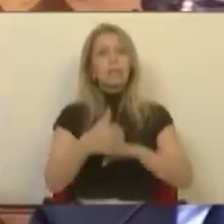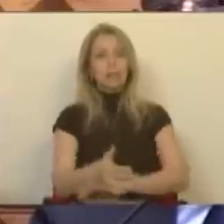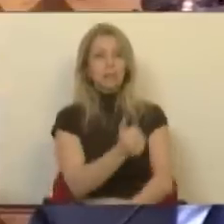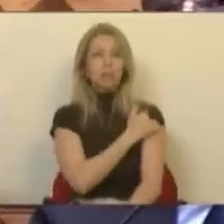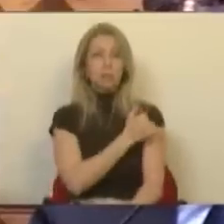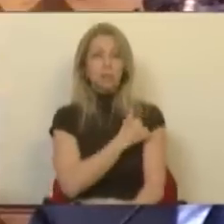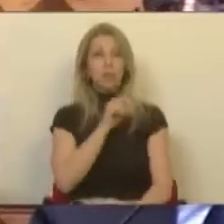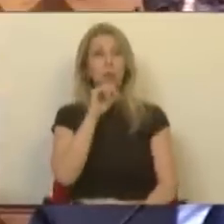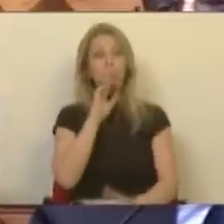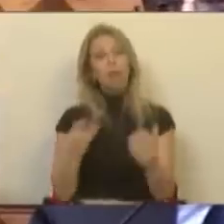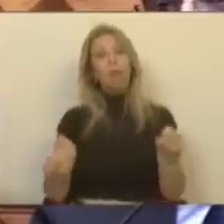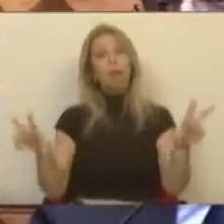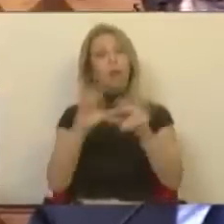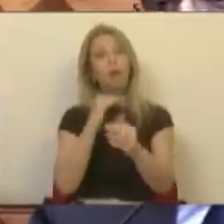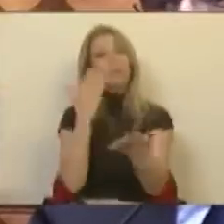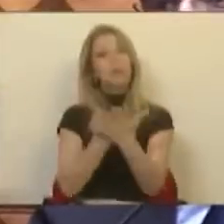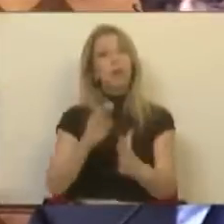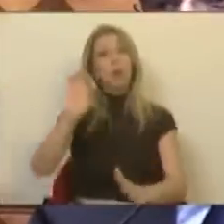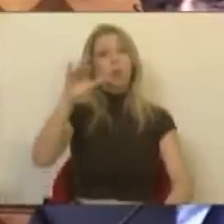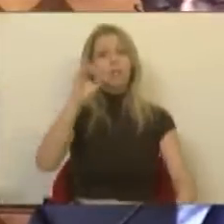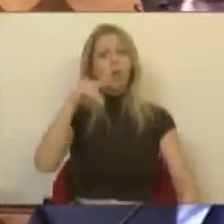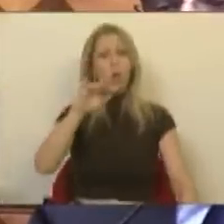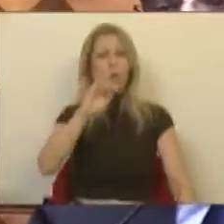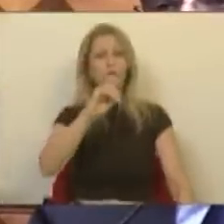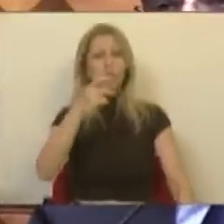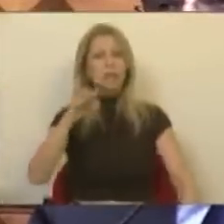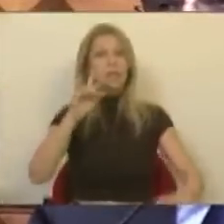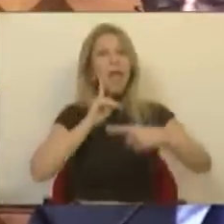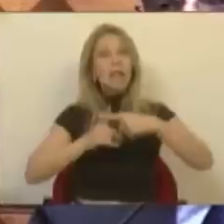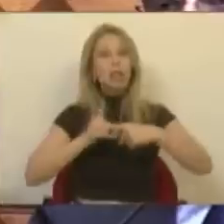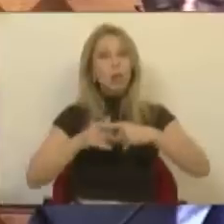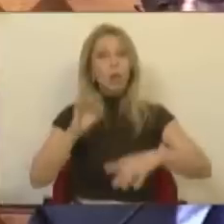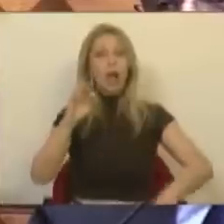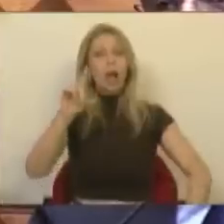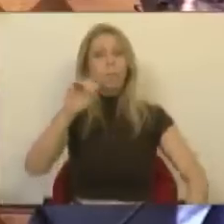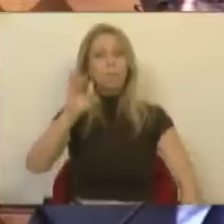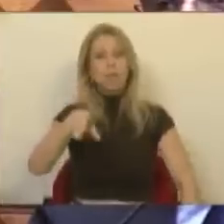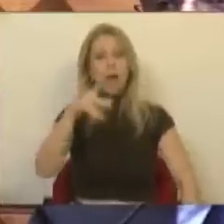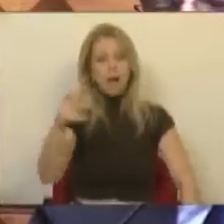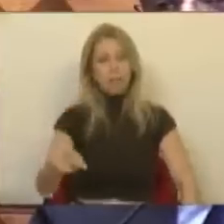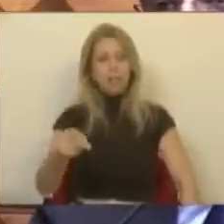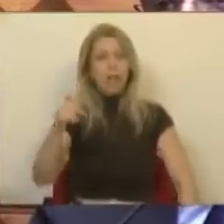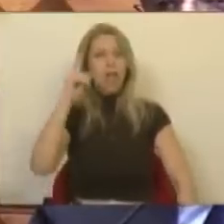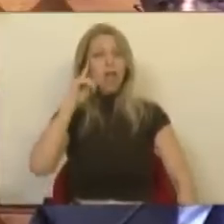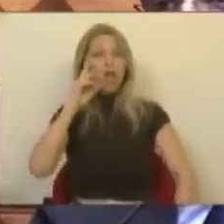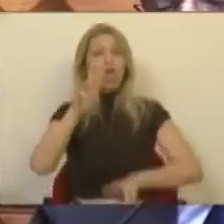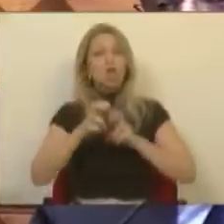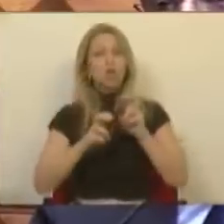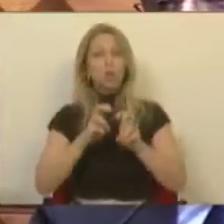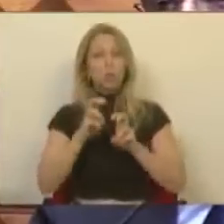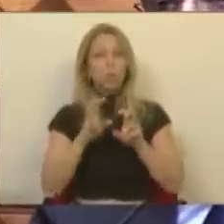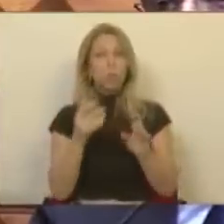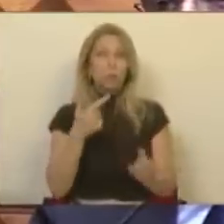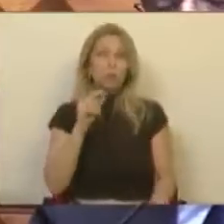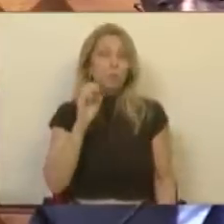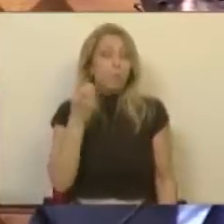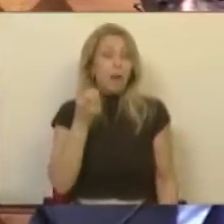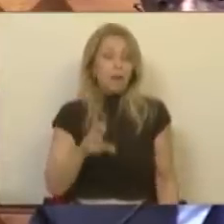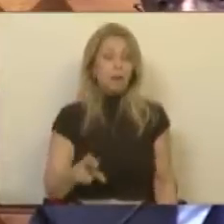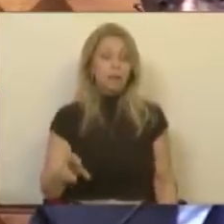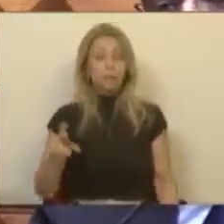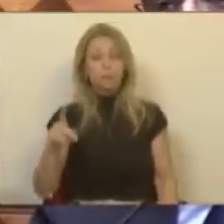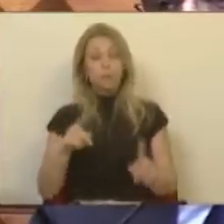oportunidades para os conceitos de Constancia entrancamento altear-se tomar Abrantes ou alcanina porque